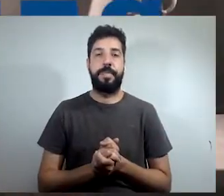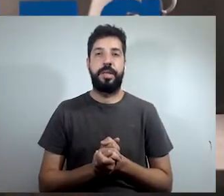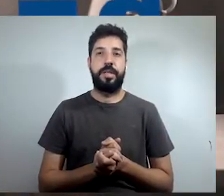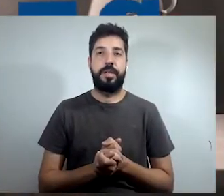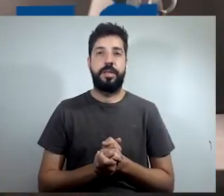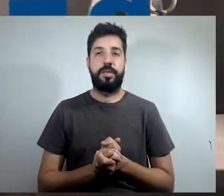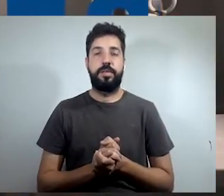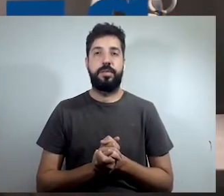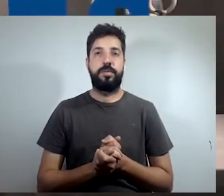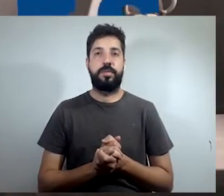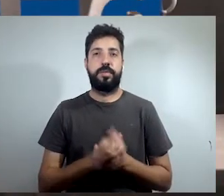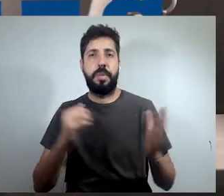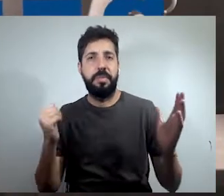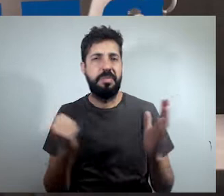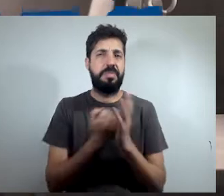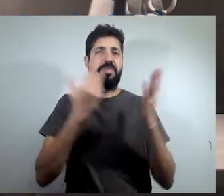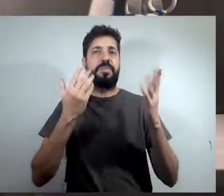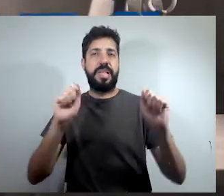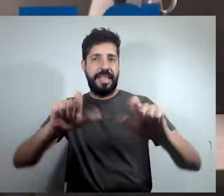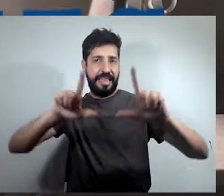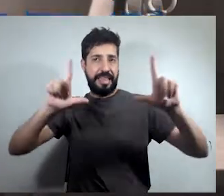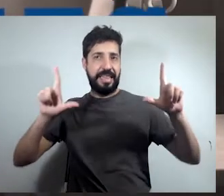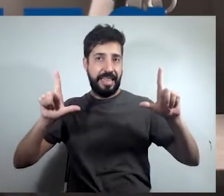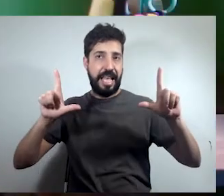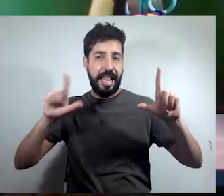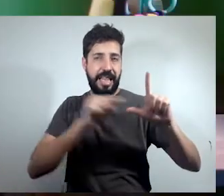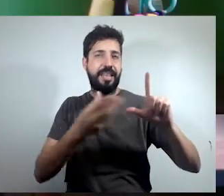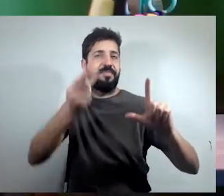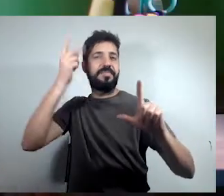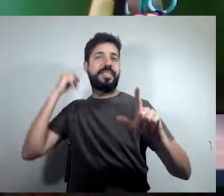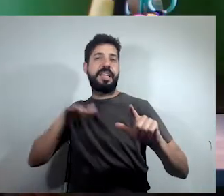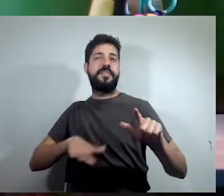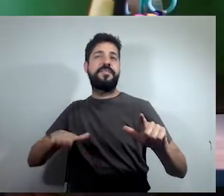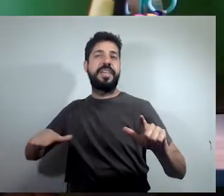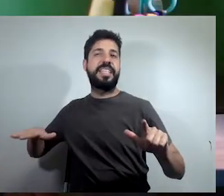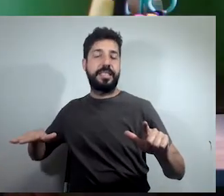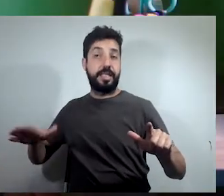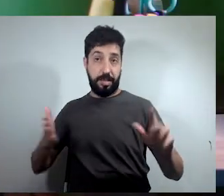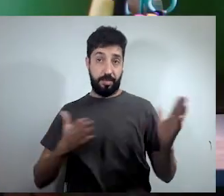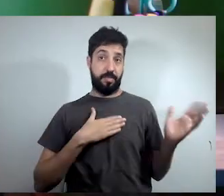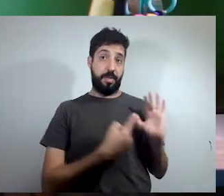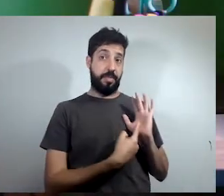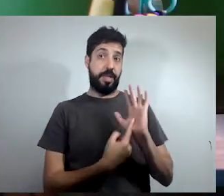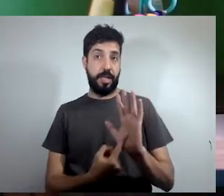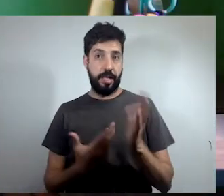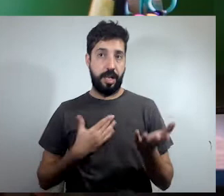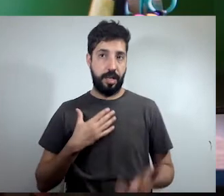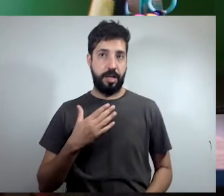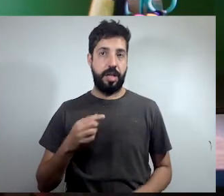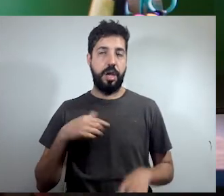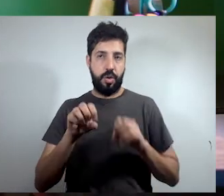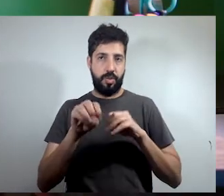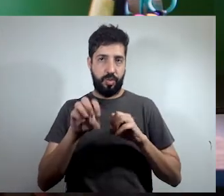o impacto das telas no tempo das infâncias. Antes de começar, eu vou me apresentar. Eu sou